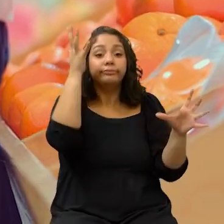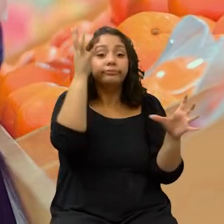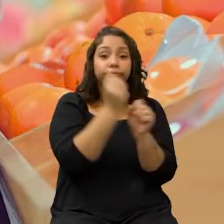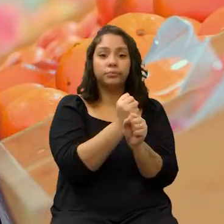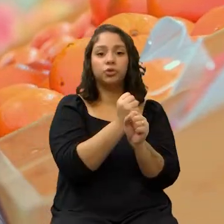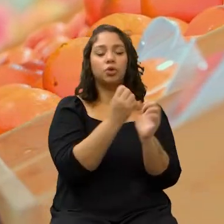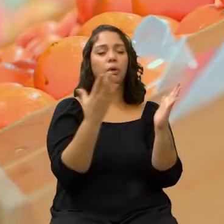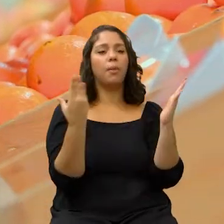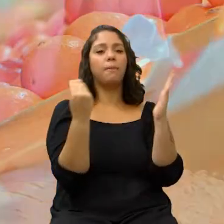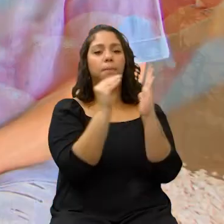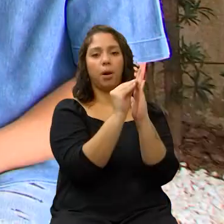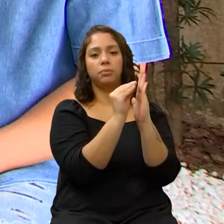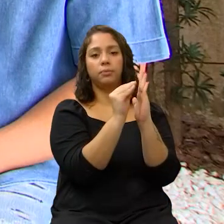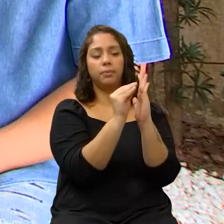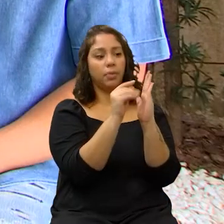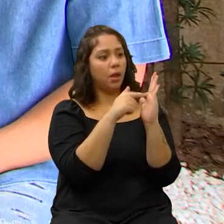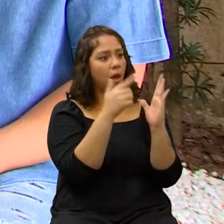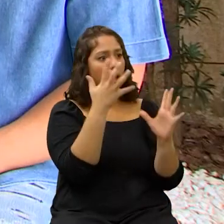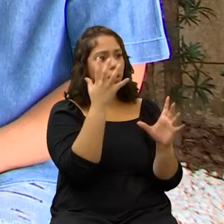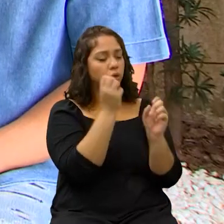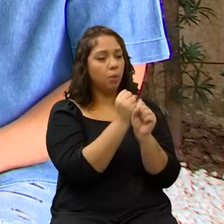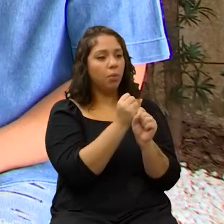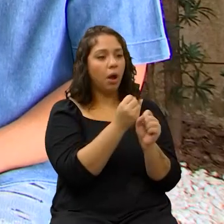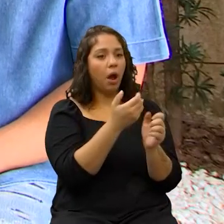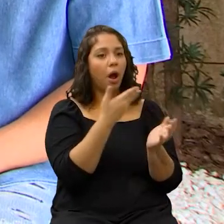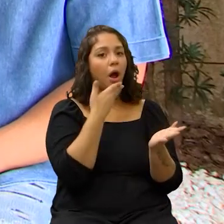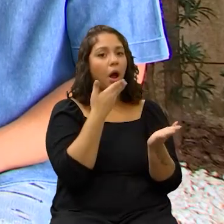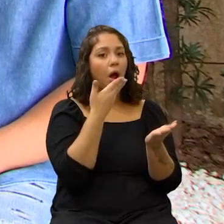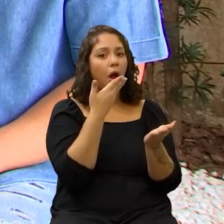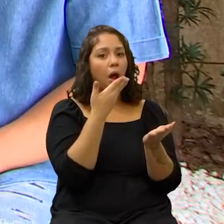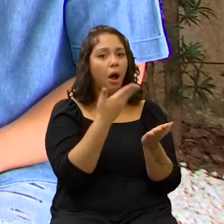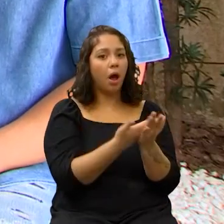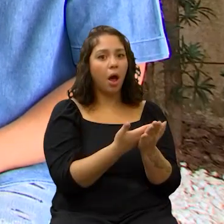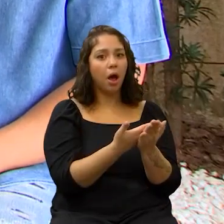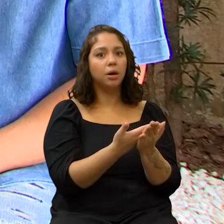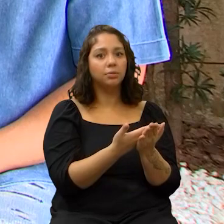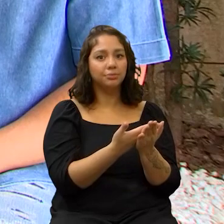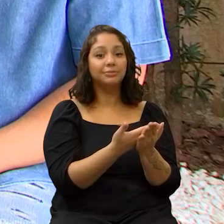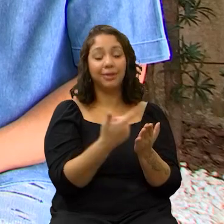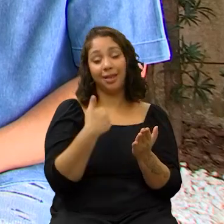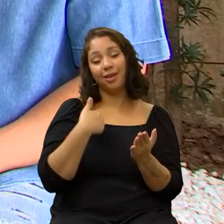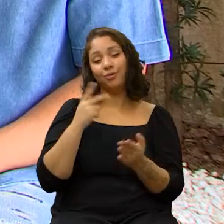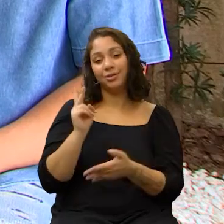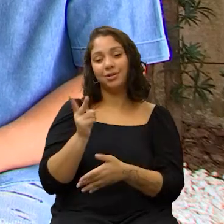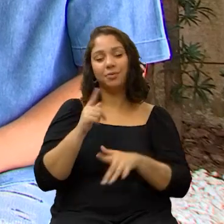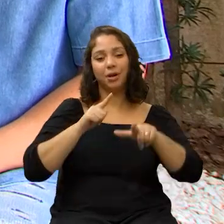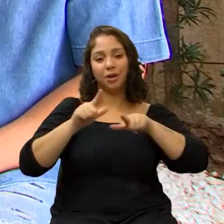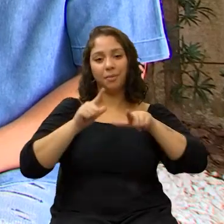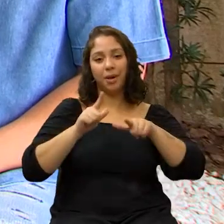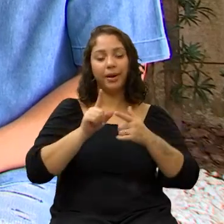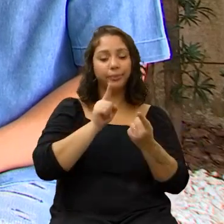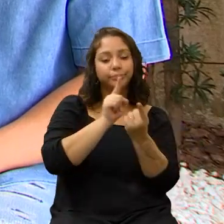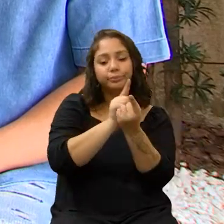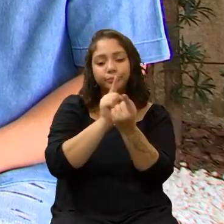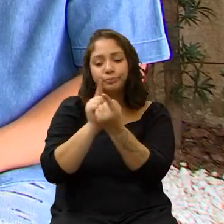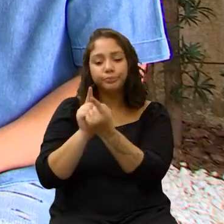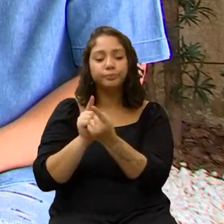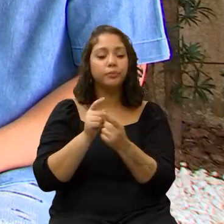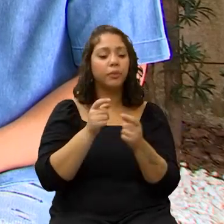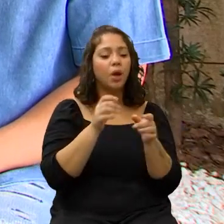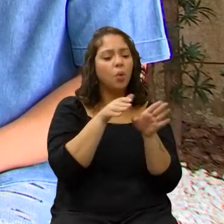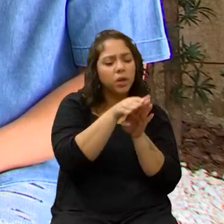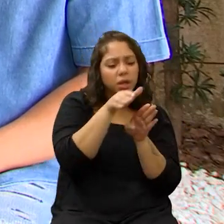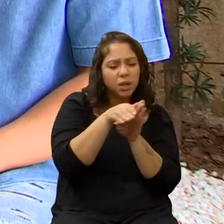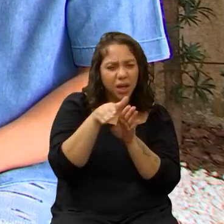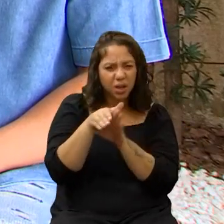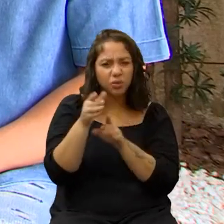soma. Na hora que a pessoa somar, ela vai ter um choque, certamente. E eu já trabalhei muito com finanças pessoais, né, orientando as pessoas com